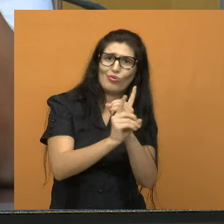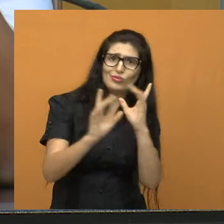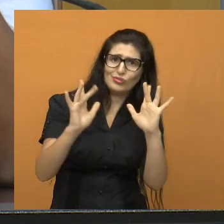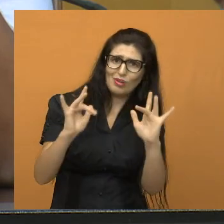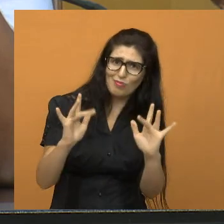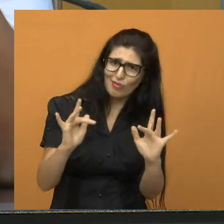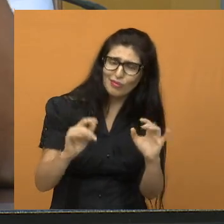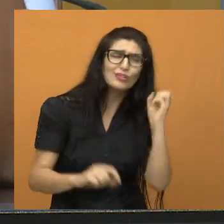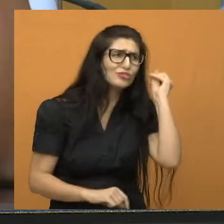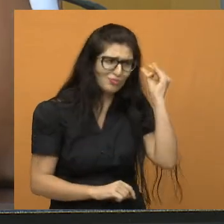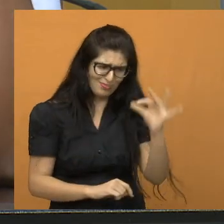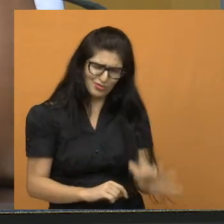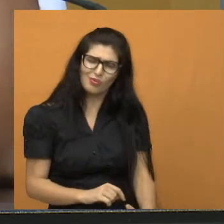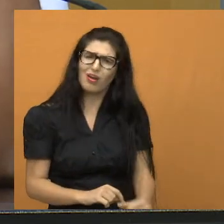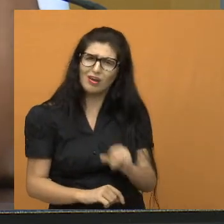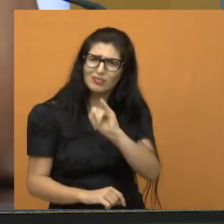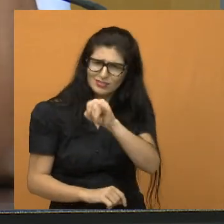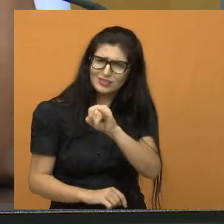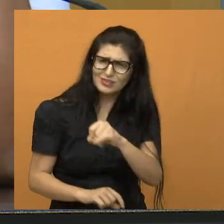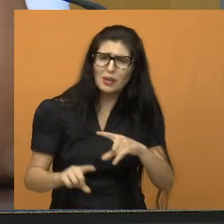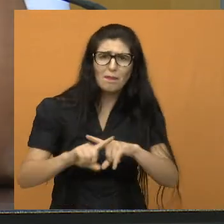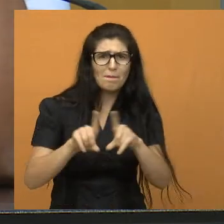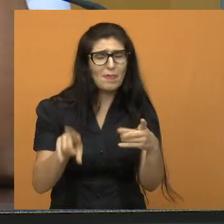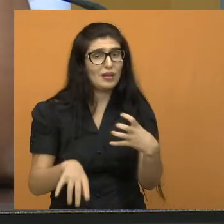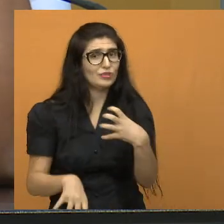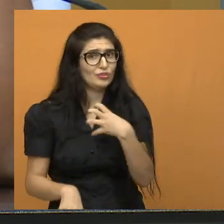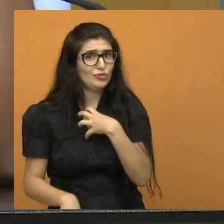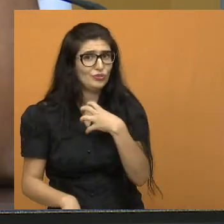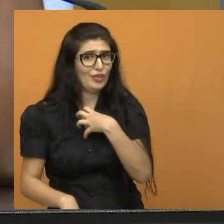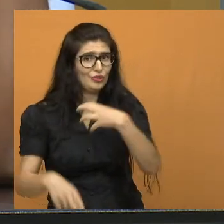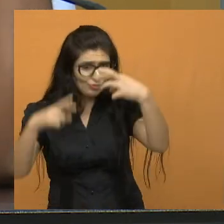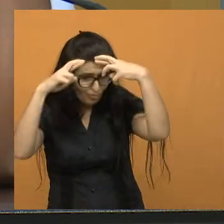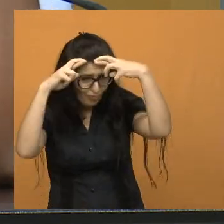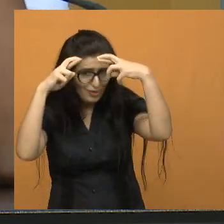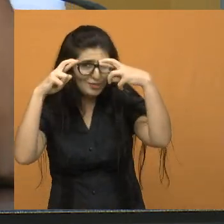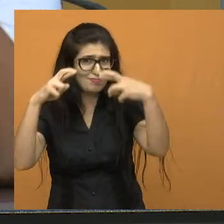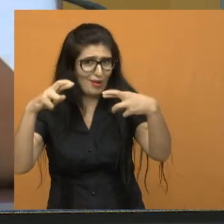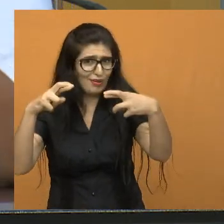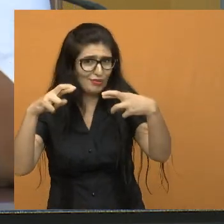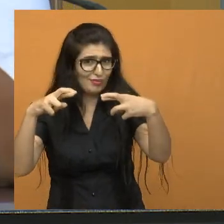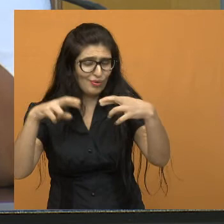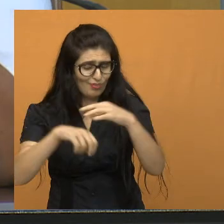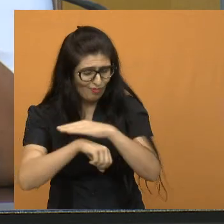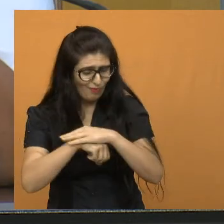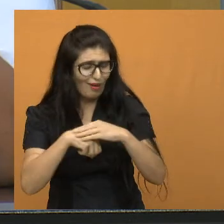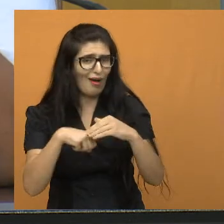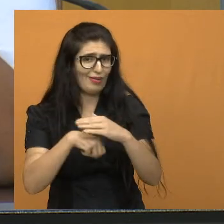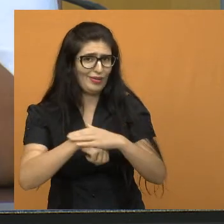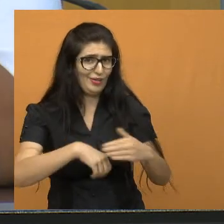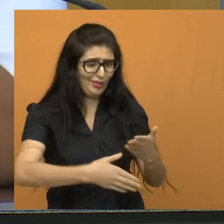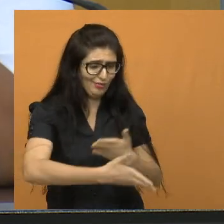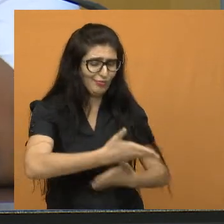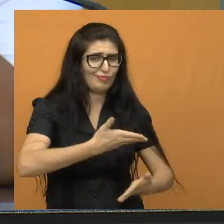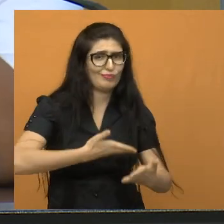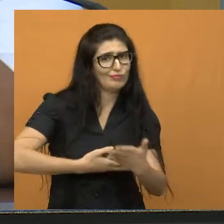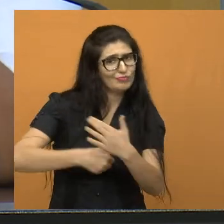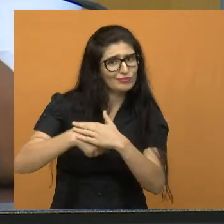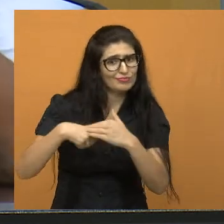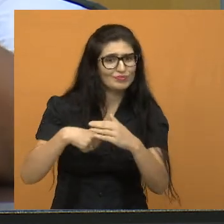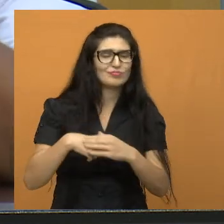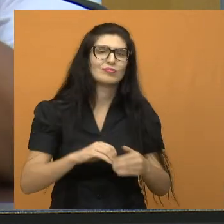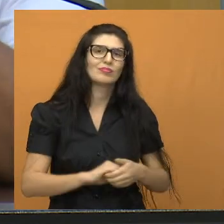que se namora. Então nós temos que prestar atenção nos sintomas, para nós combatermos o